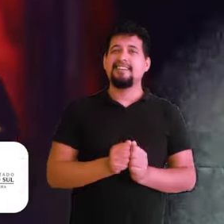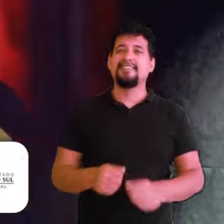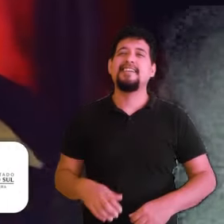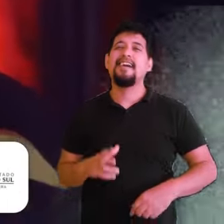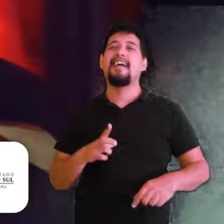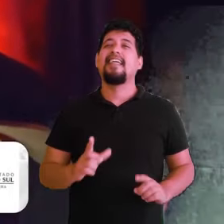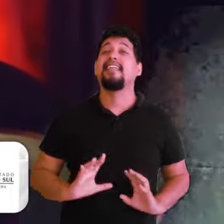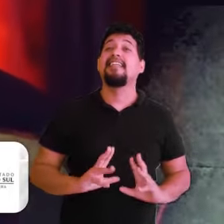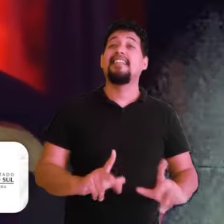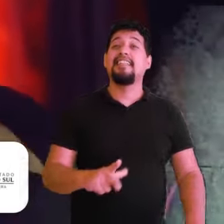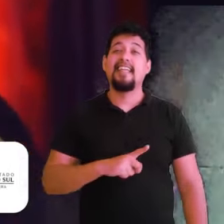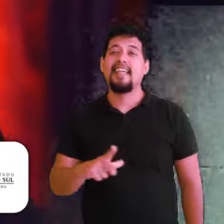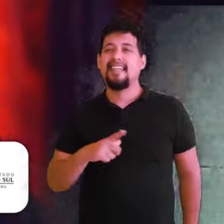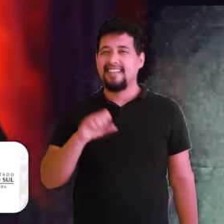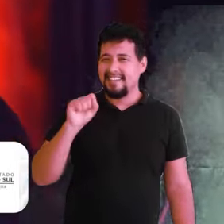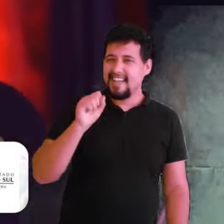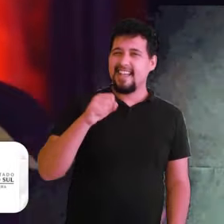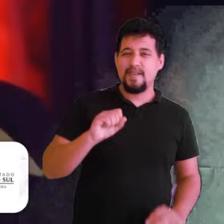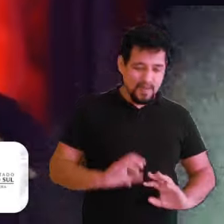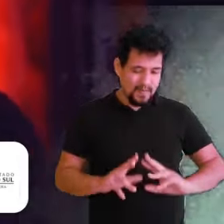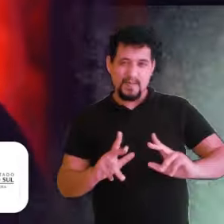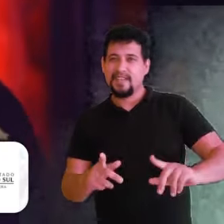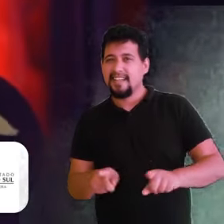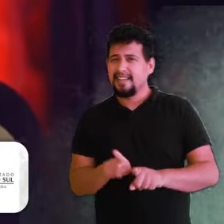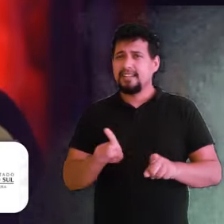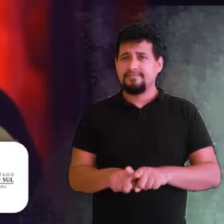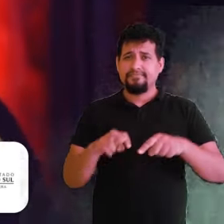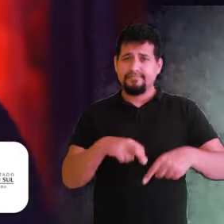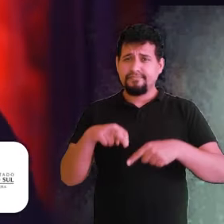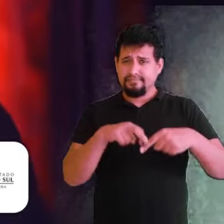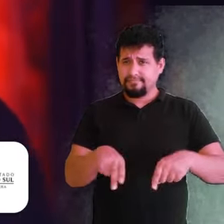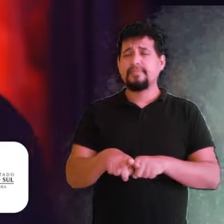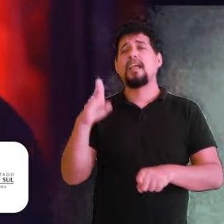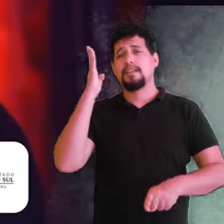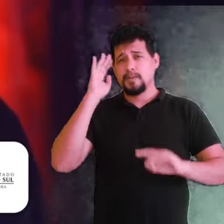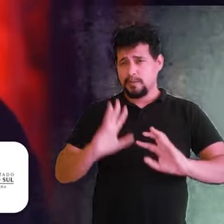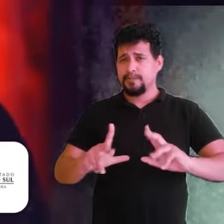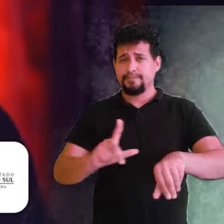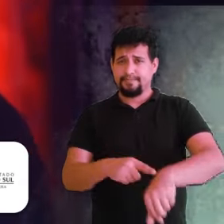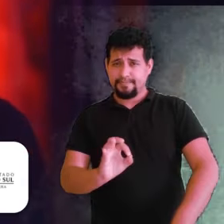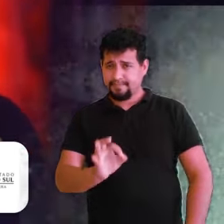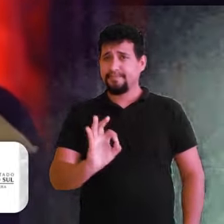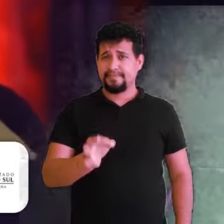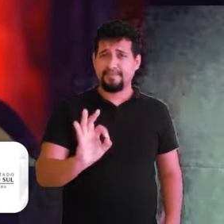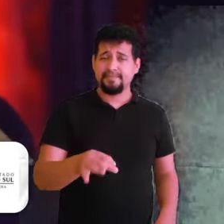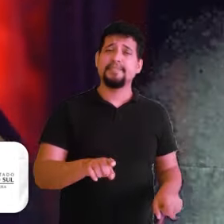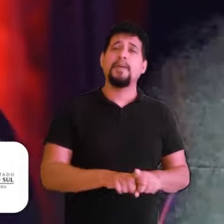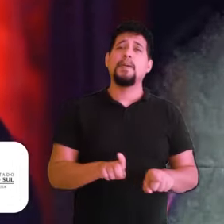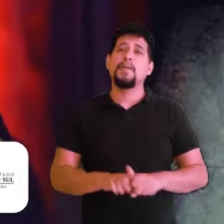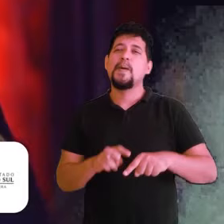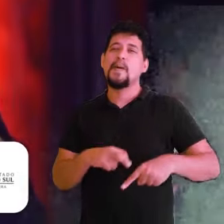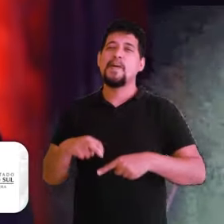quebra tudo por paixão. Meu cavalo machado sabe que pra tudo tem hora. O chimuri não vai embora, na garupa da nação. Ninguém